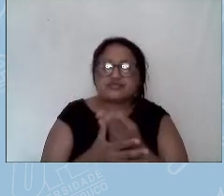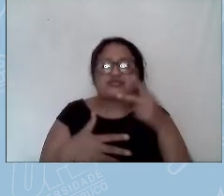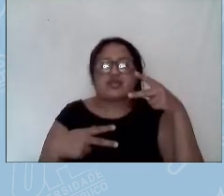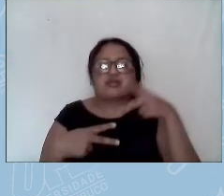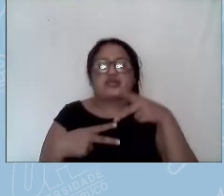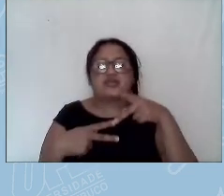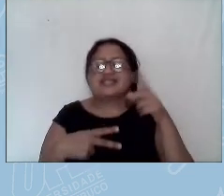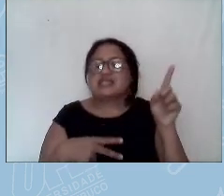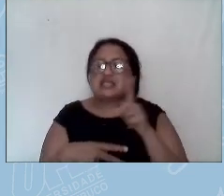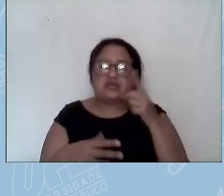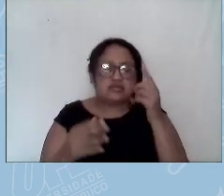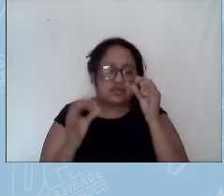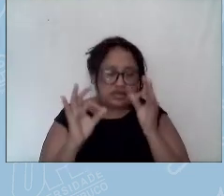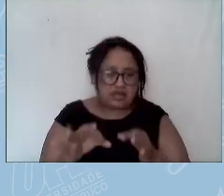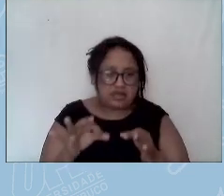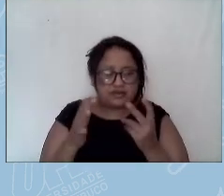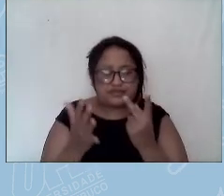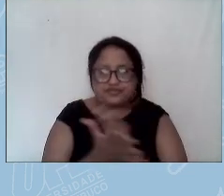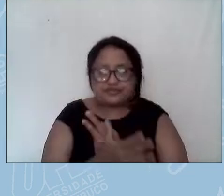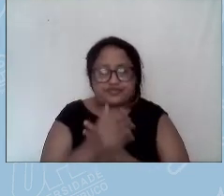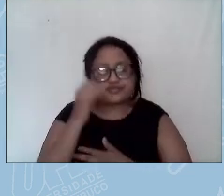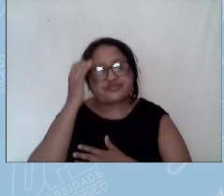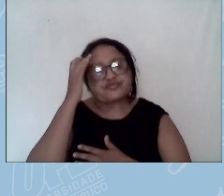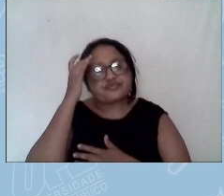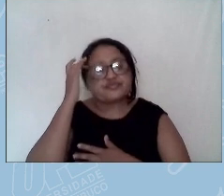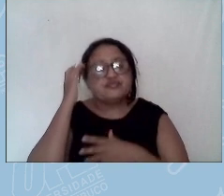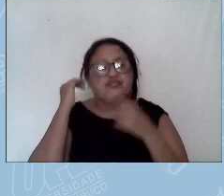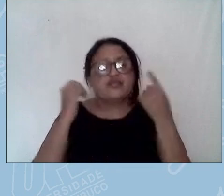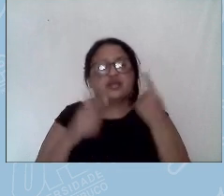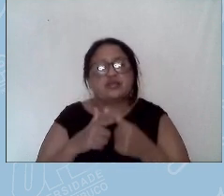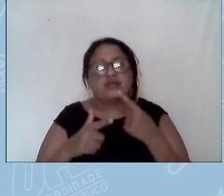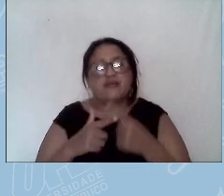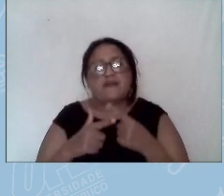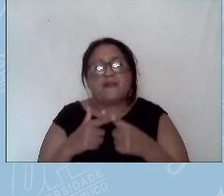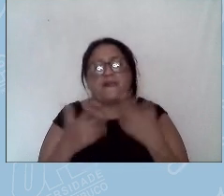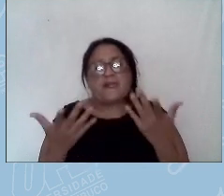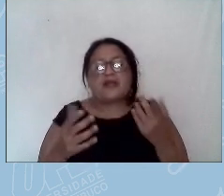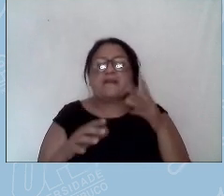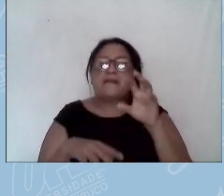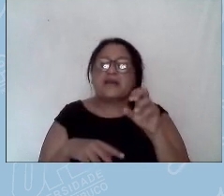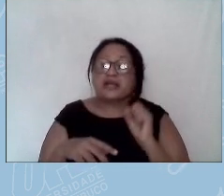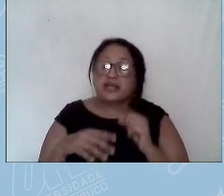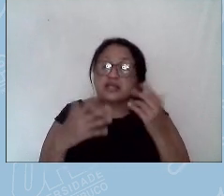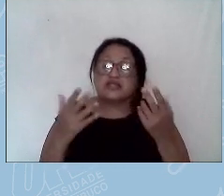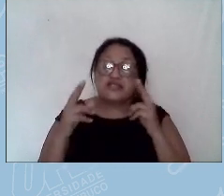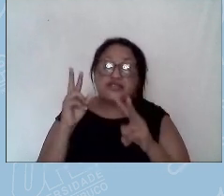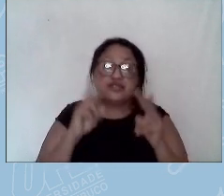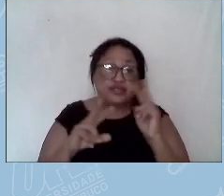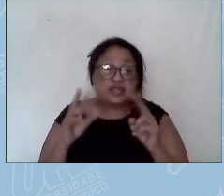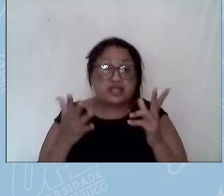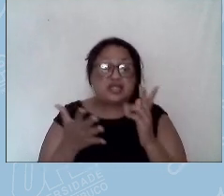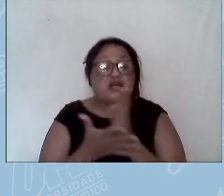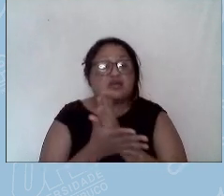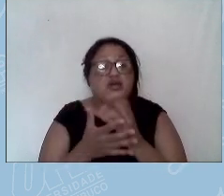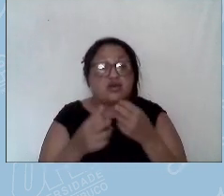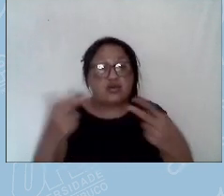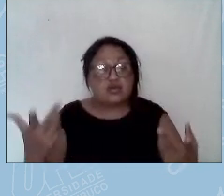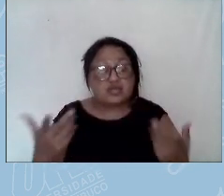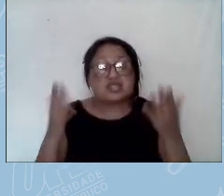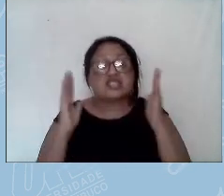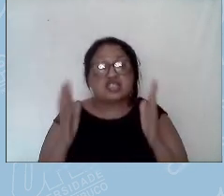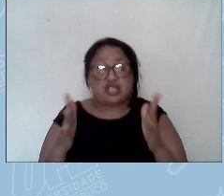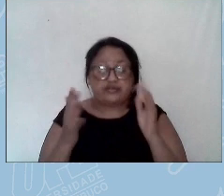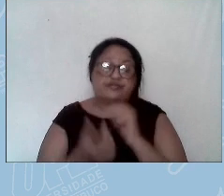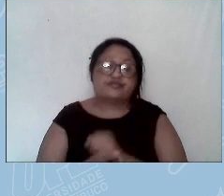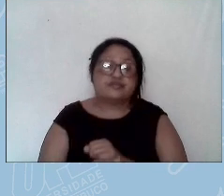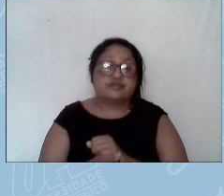correta não verdadeira porque eu peguei uma situação e cheguei a algo que foge ao que foi afirmado